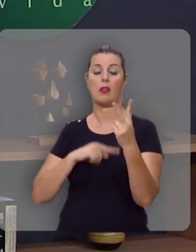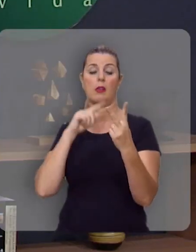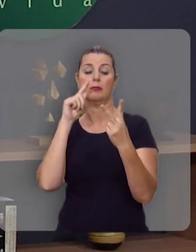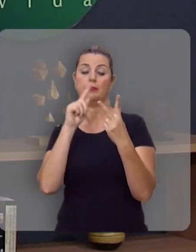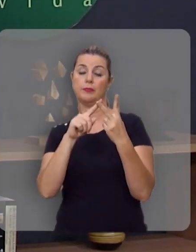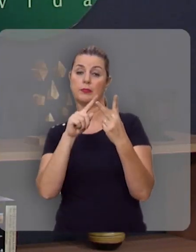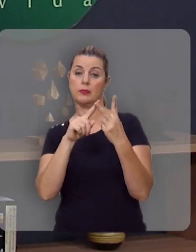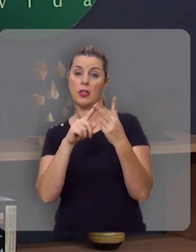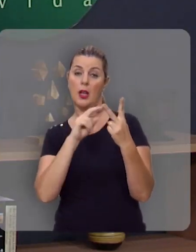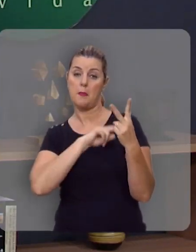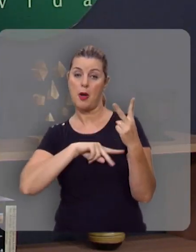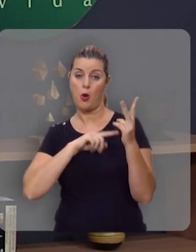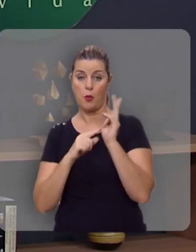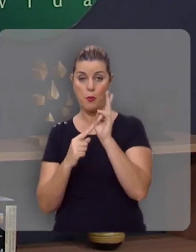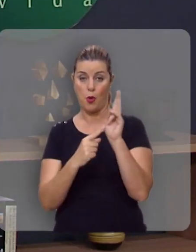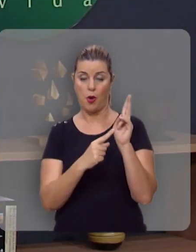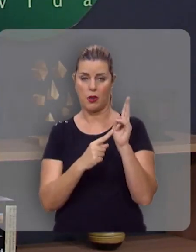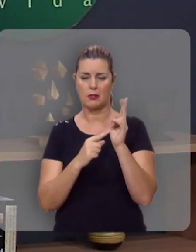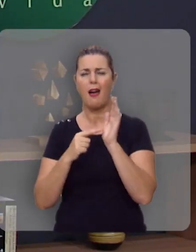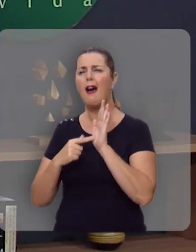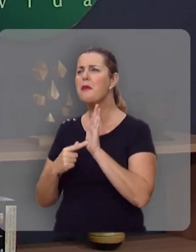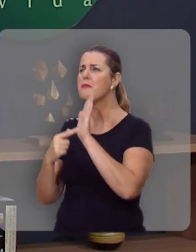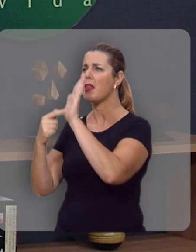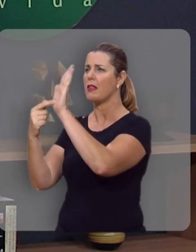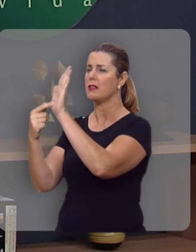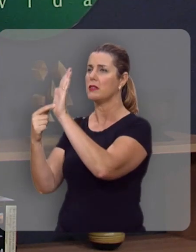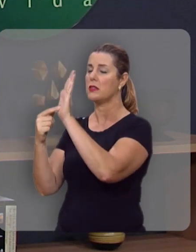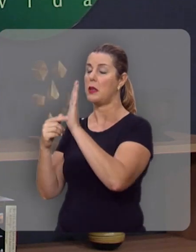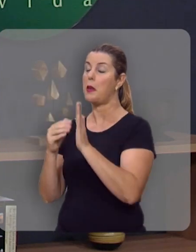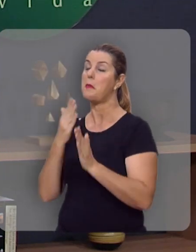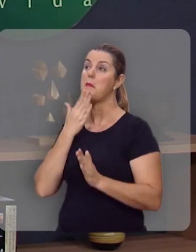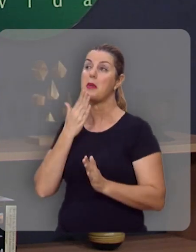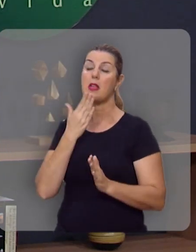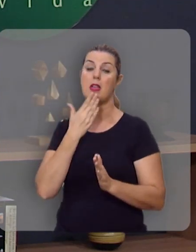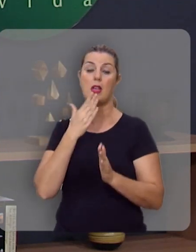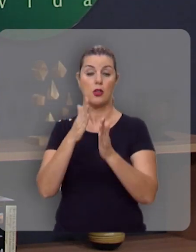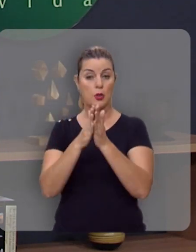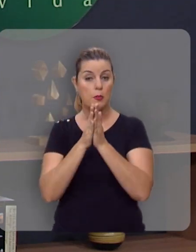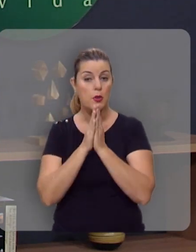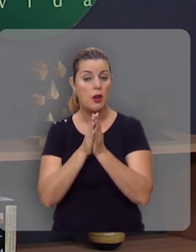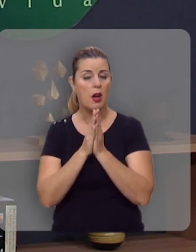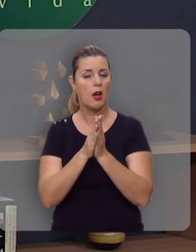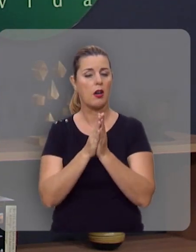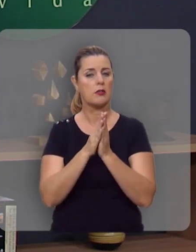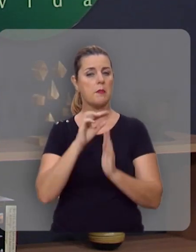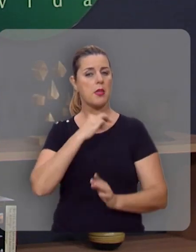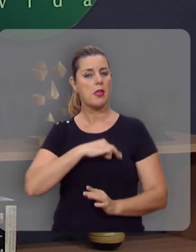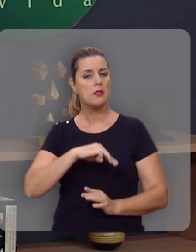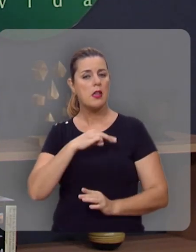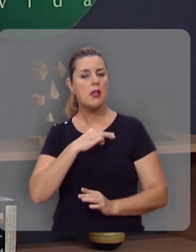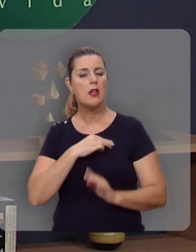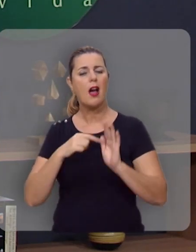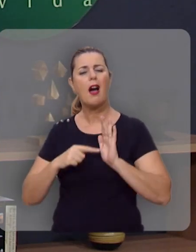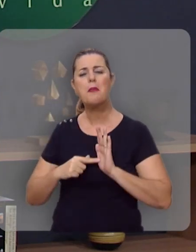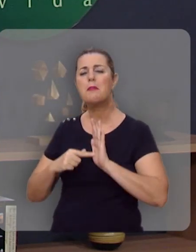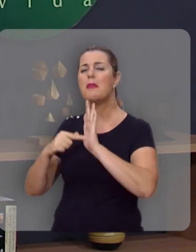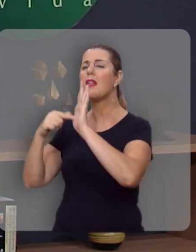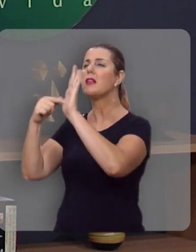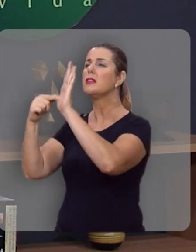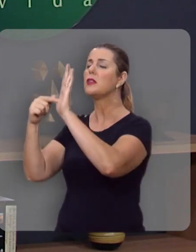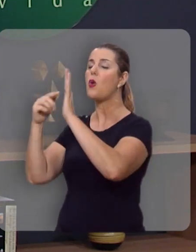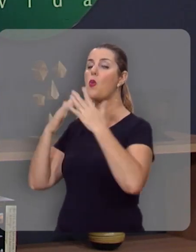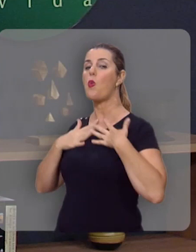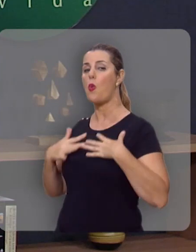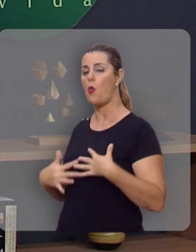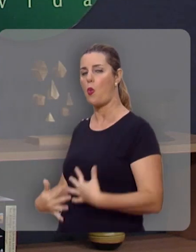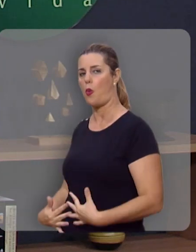A segunda coisa que Paulo vai mostrar aqui é a apresentação. Rogo-vos, pois, pelas misericórdias de Deus, que